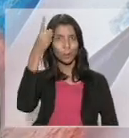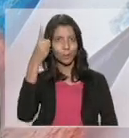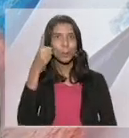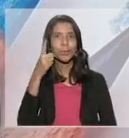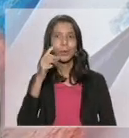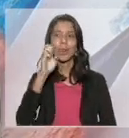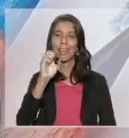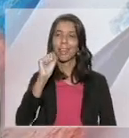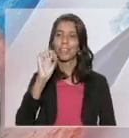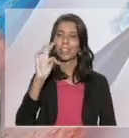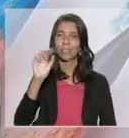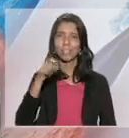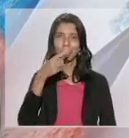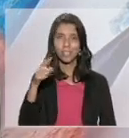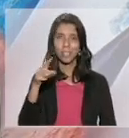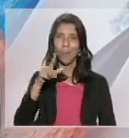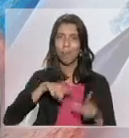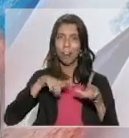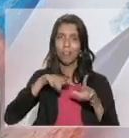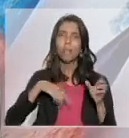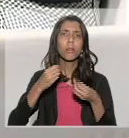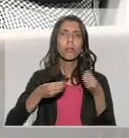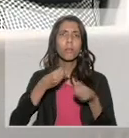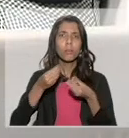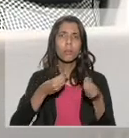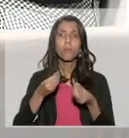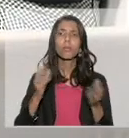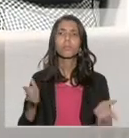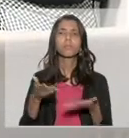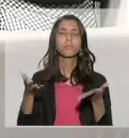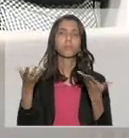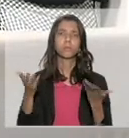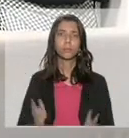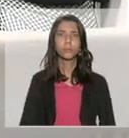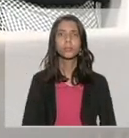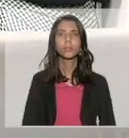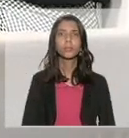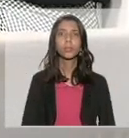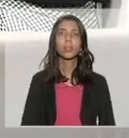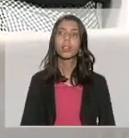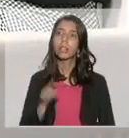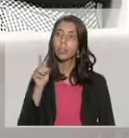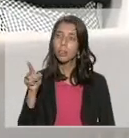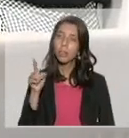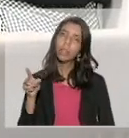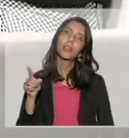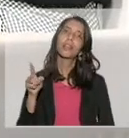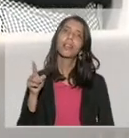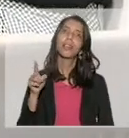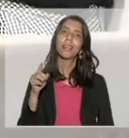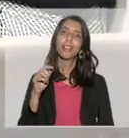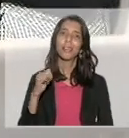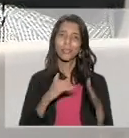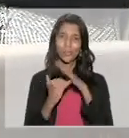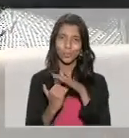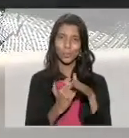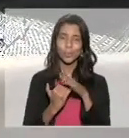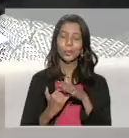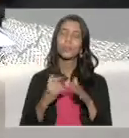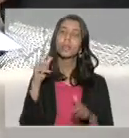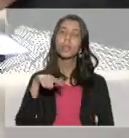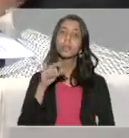das Letras. E aí eu queria que você falasse um pouquinho da missão do Instituto. Missão do Instituto Estação das